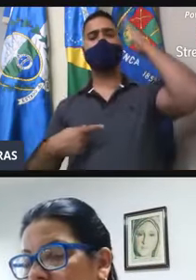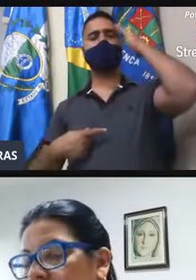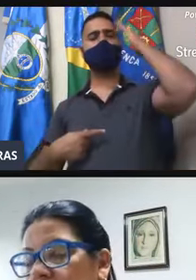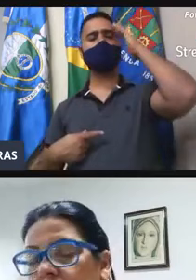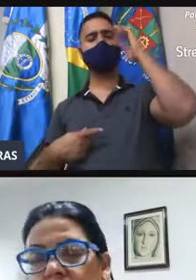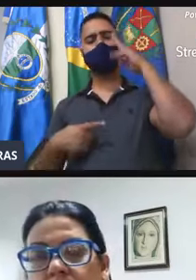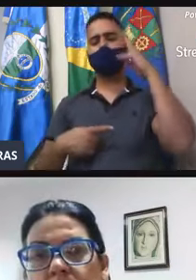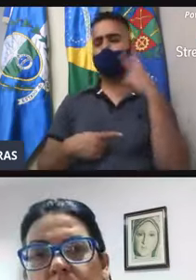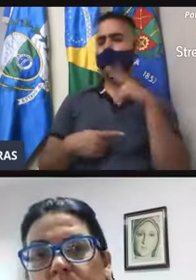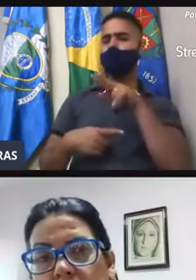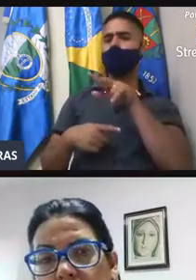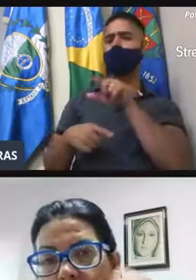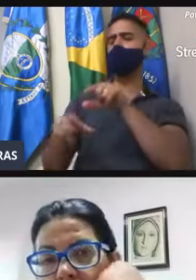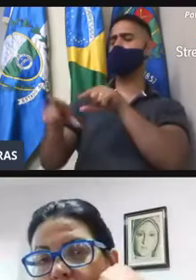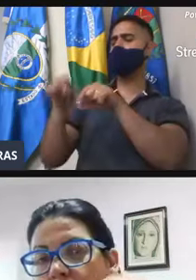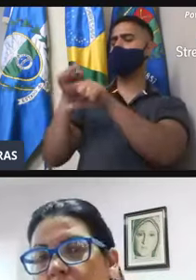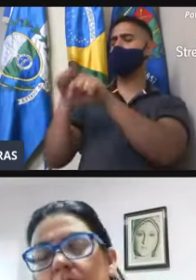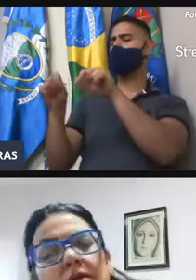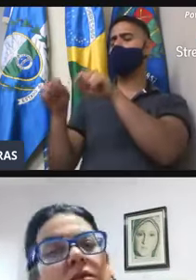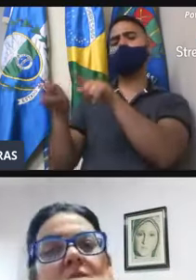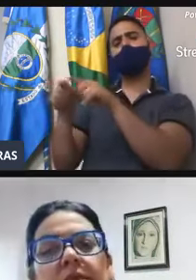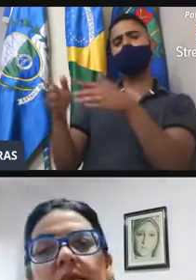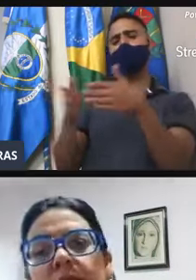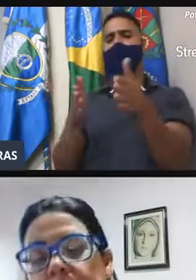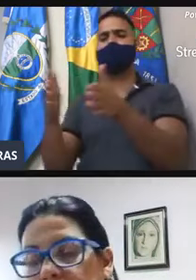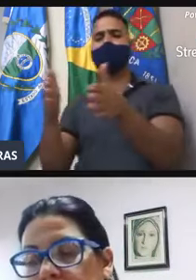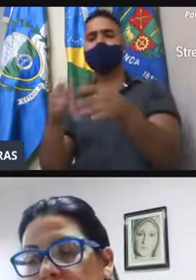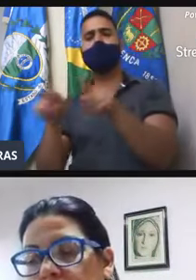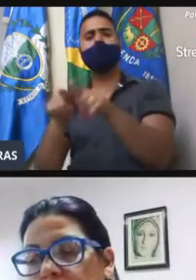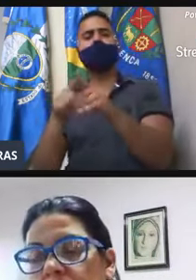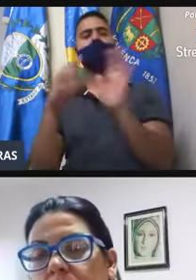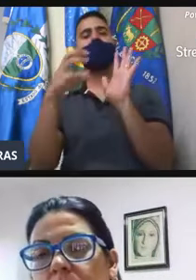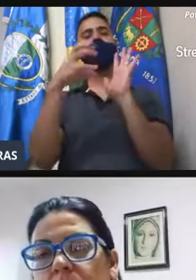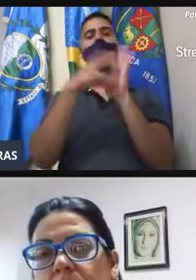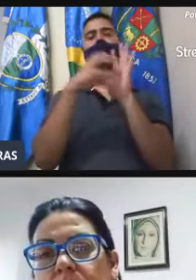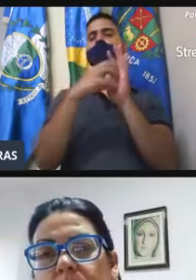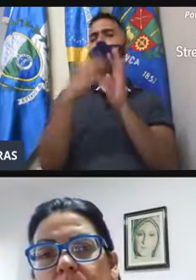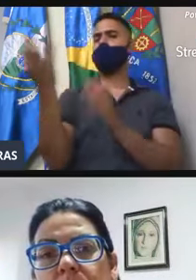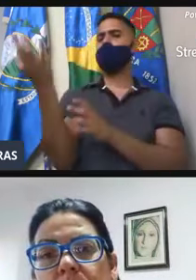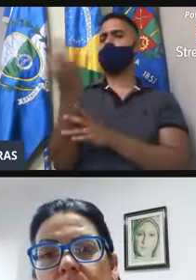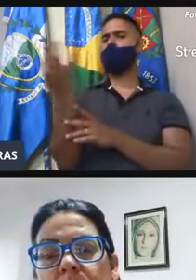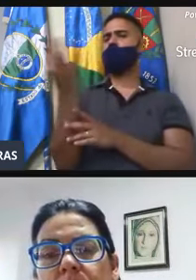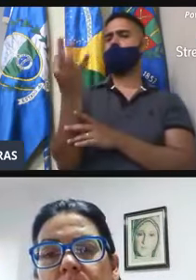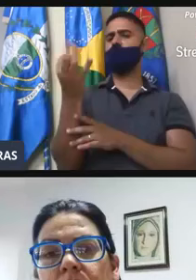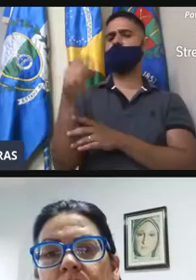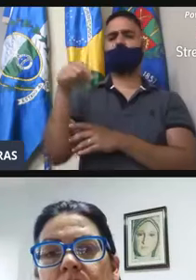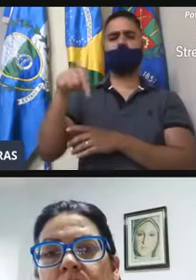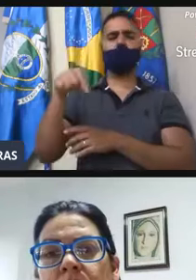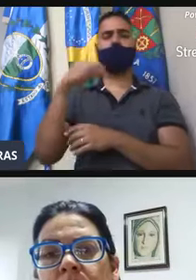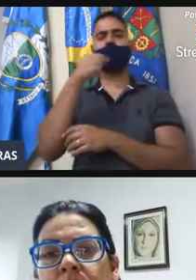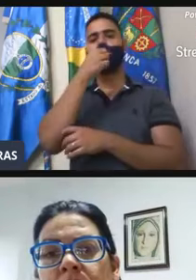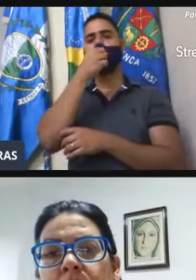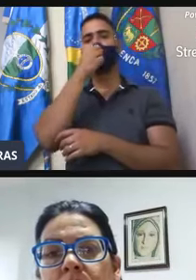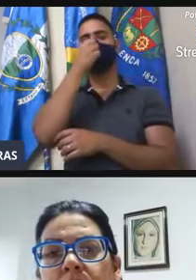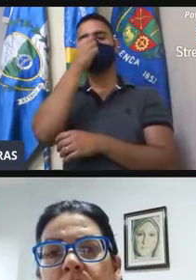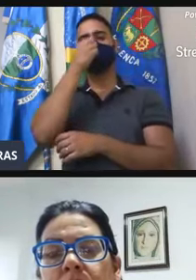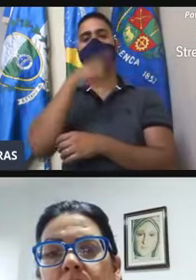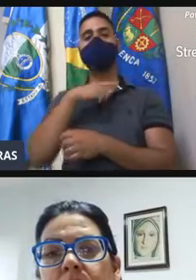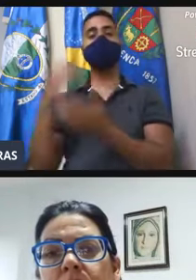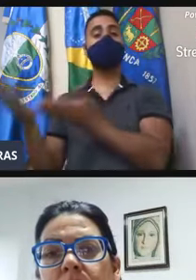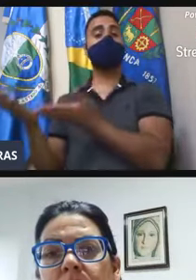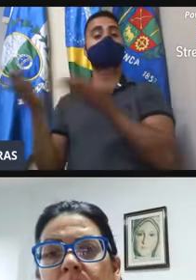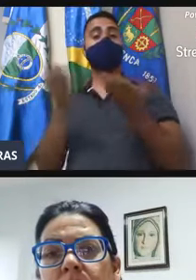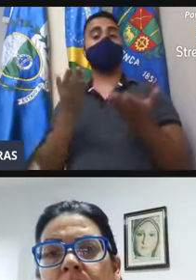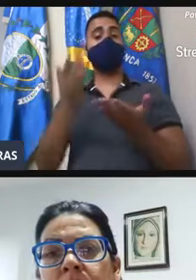olhar, sabe escolher, sabe conduzir, e numa Câmara de excelência dessa aqui, onde trazemos pessoas